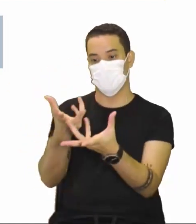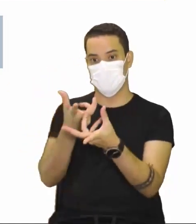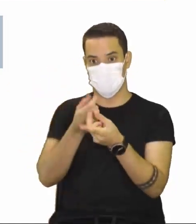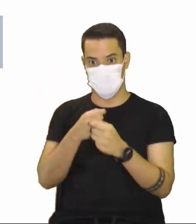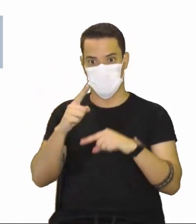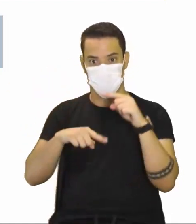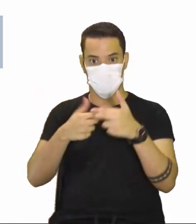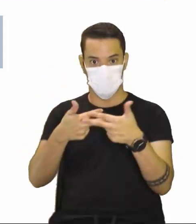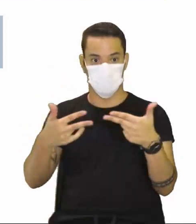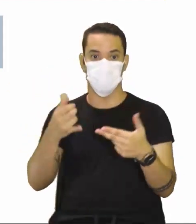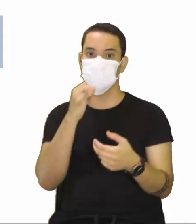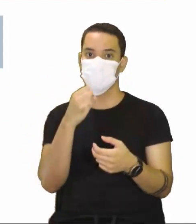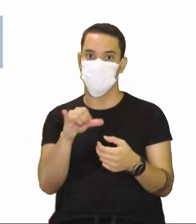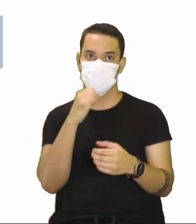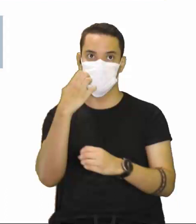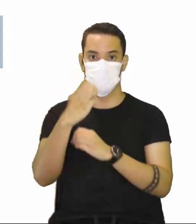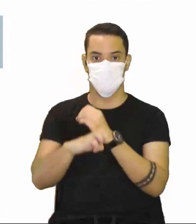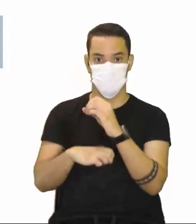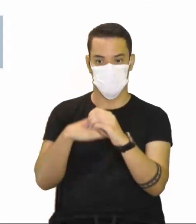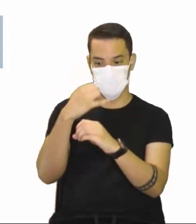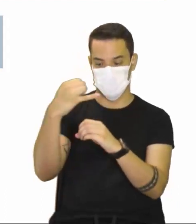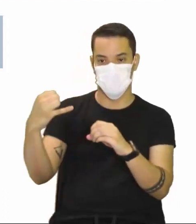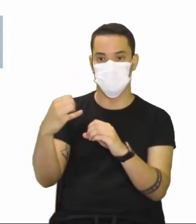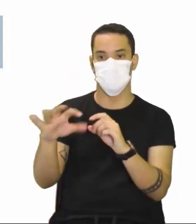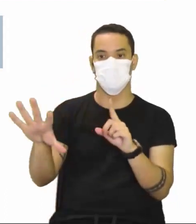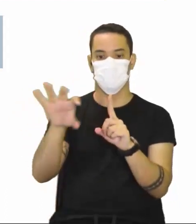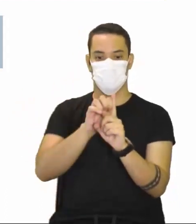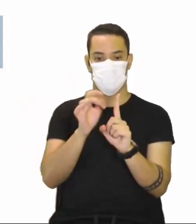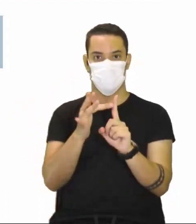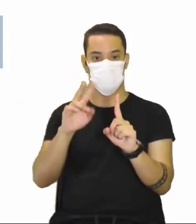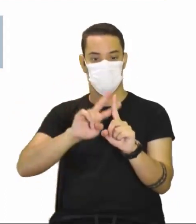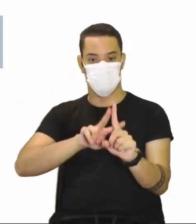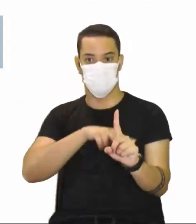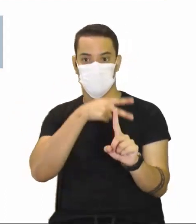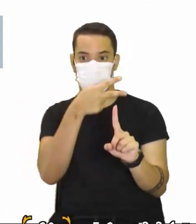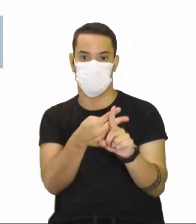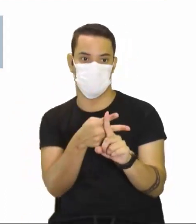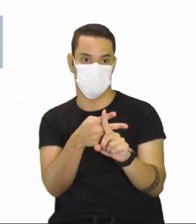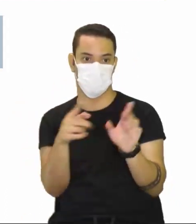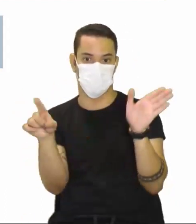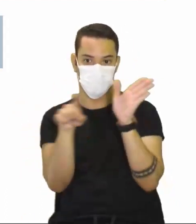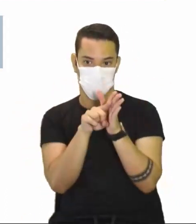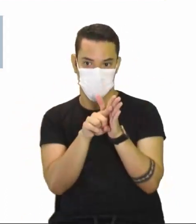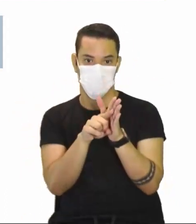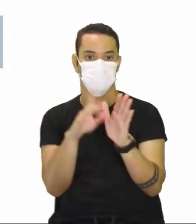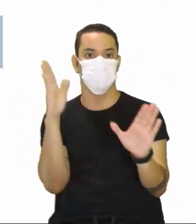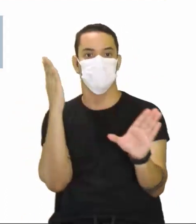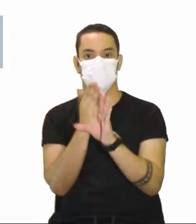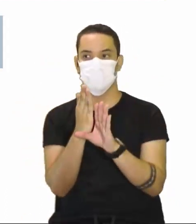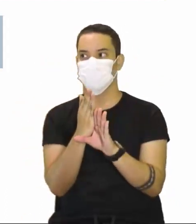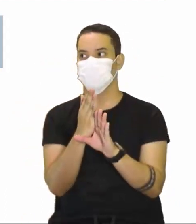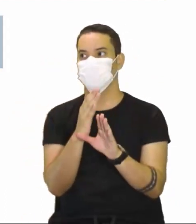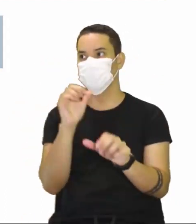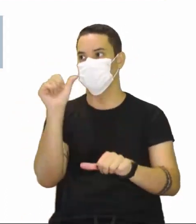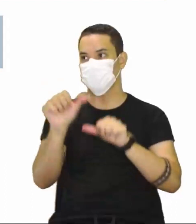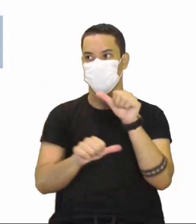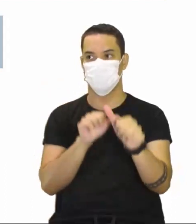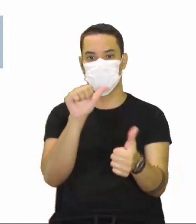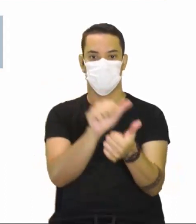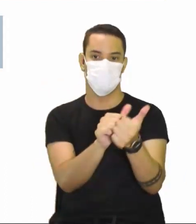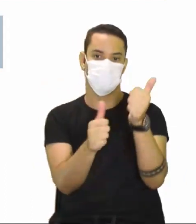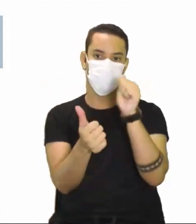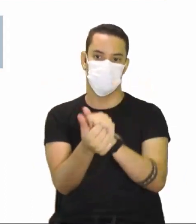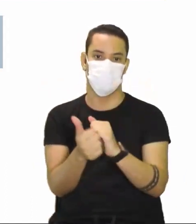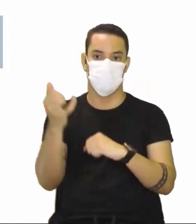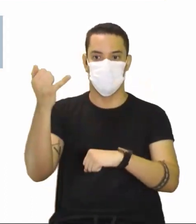recebe elétrons, passa a ficar com excesso de carga negativa e, por isso, ele transforma-se